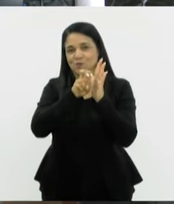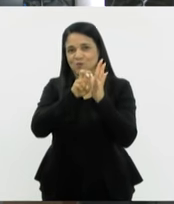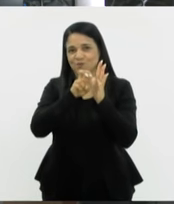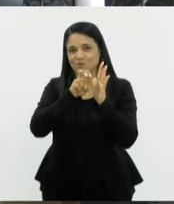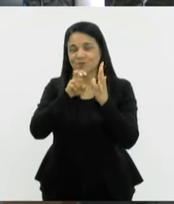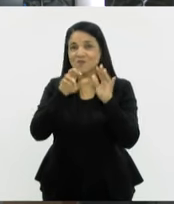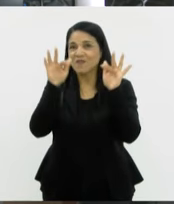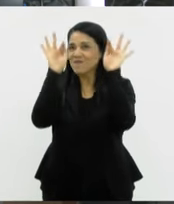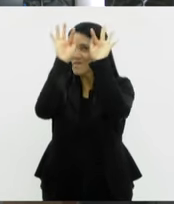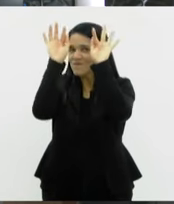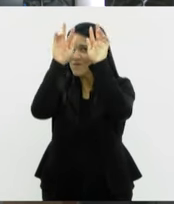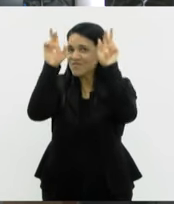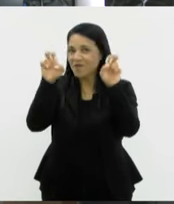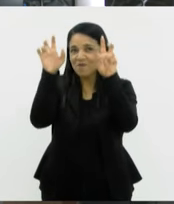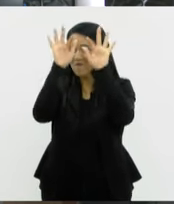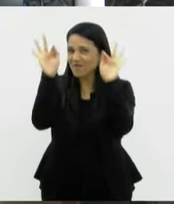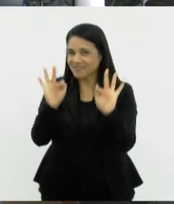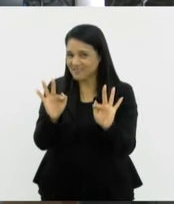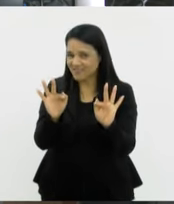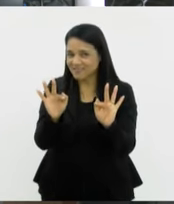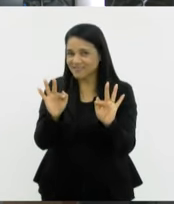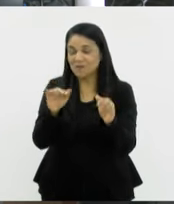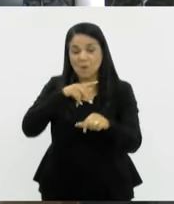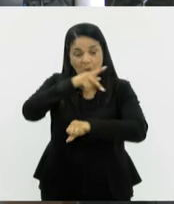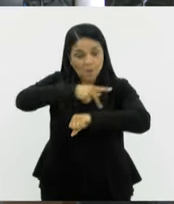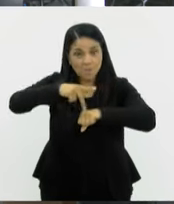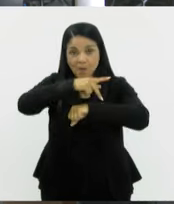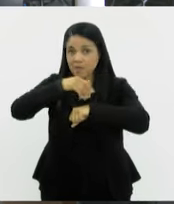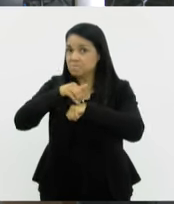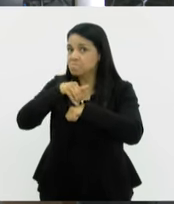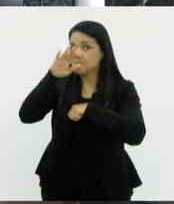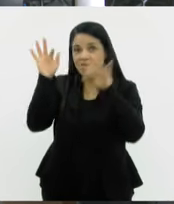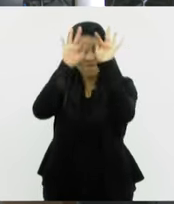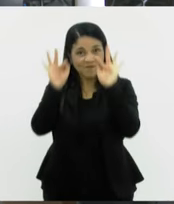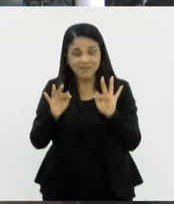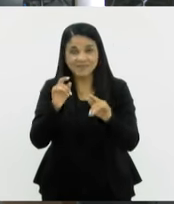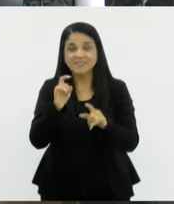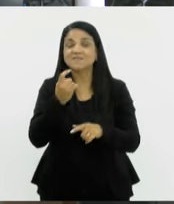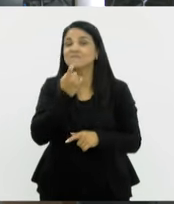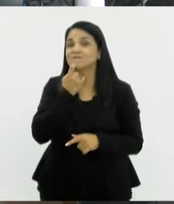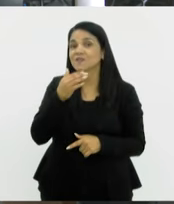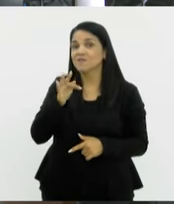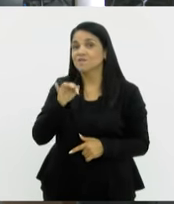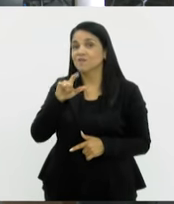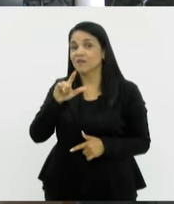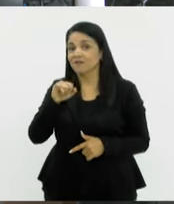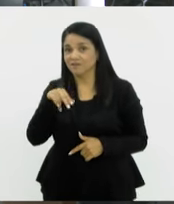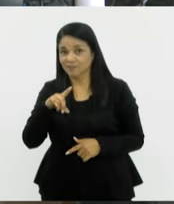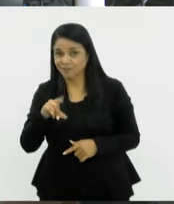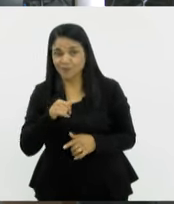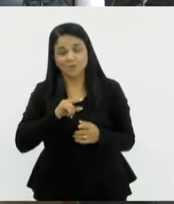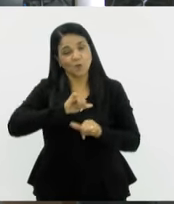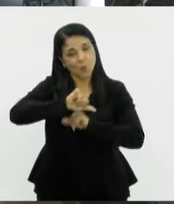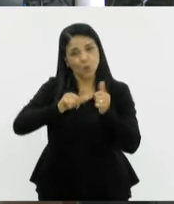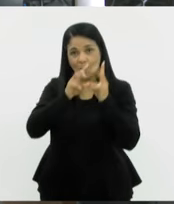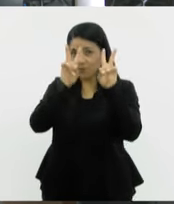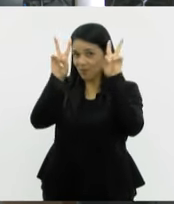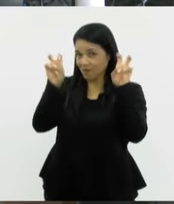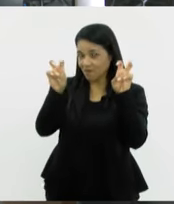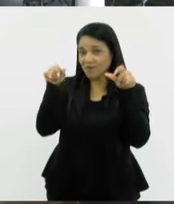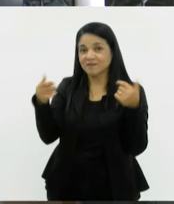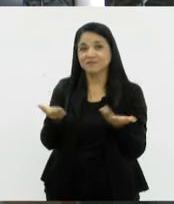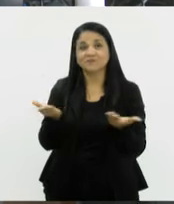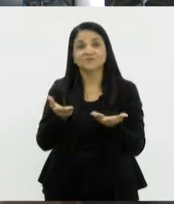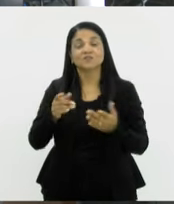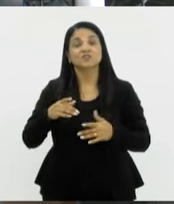da felicidade. É isso aí. O país mais feliz do mundo, de acordo com o estudo, é a Finlândia. E mudando de assunto, hoje é o Dia Mundial da